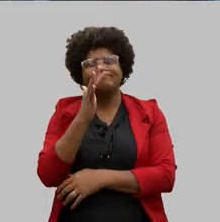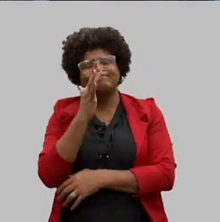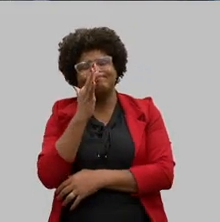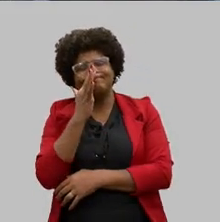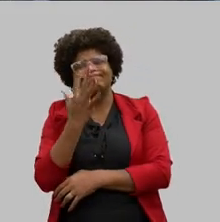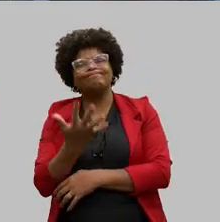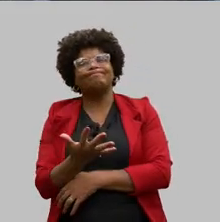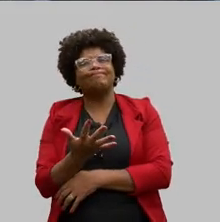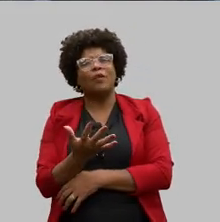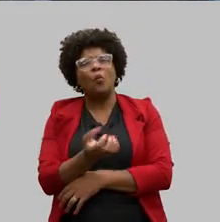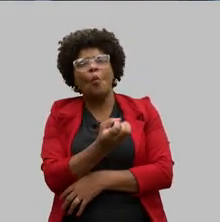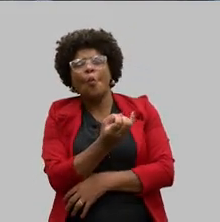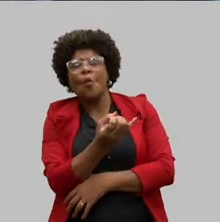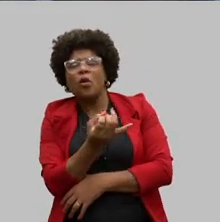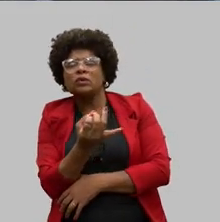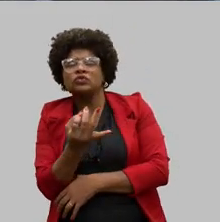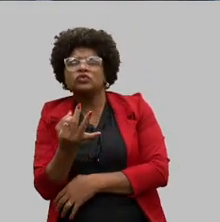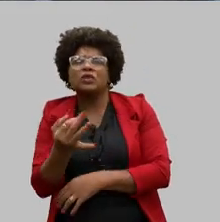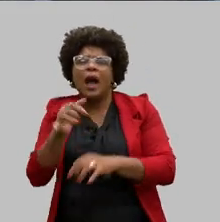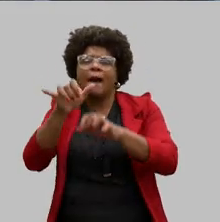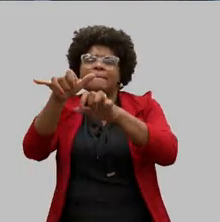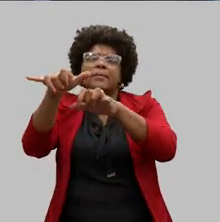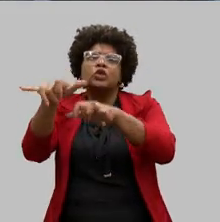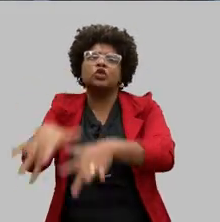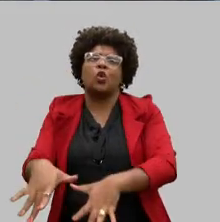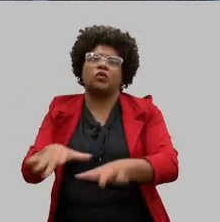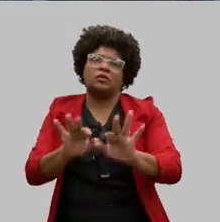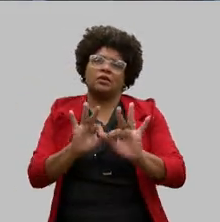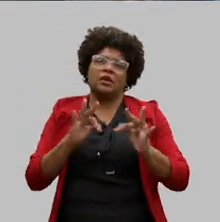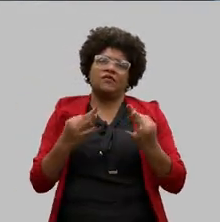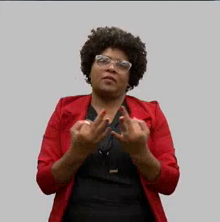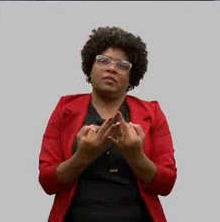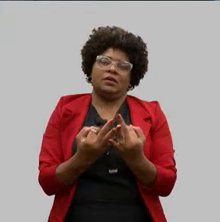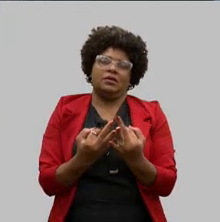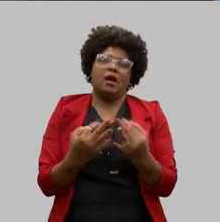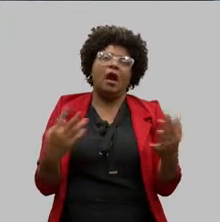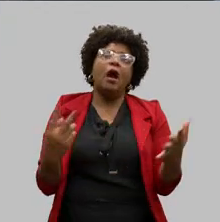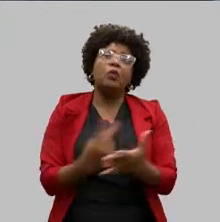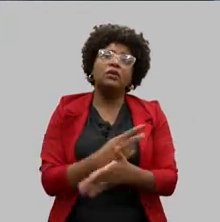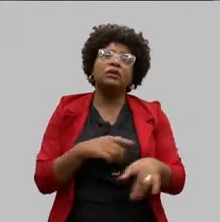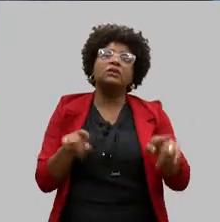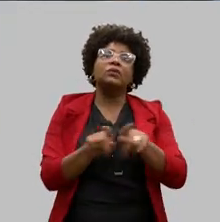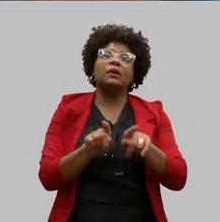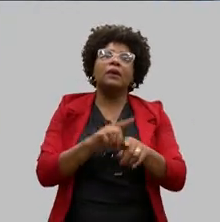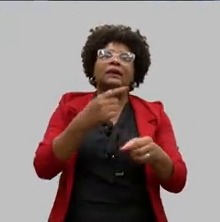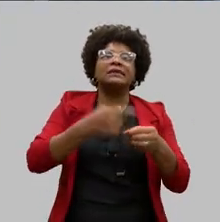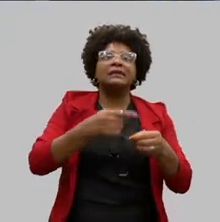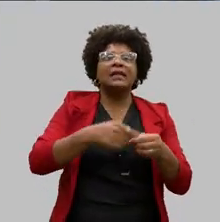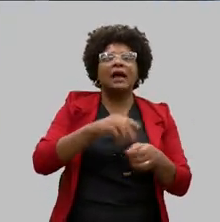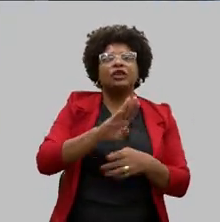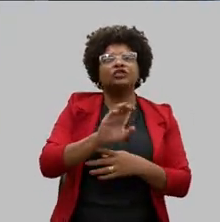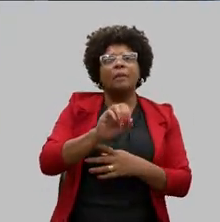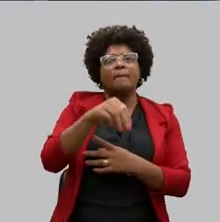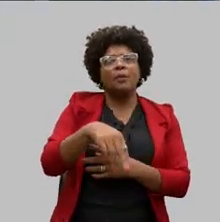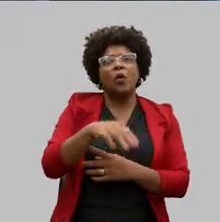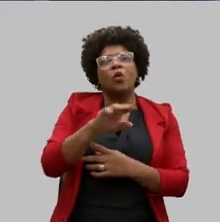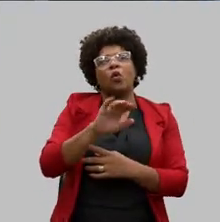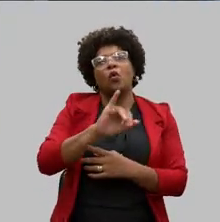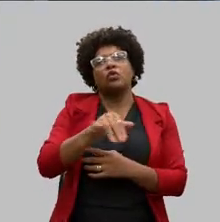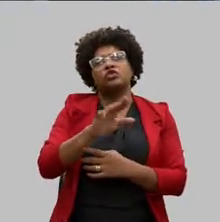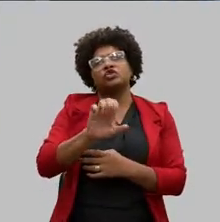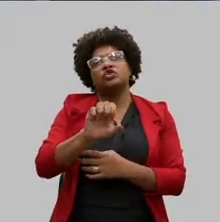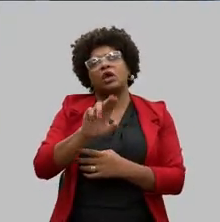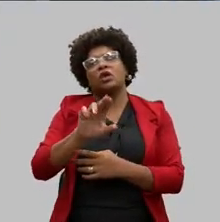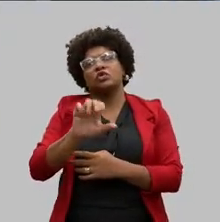de pessoas teve um caso agora de Bom Jesus da Penha onde por sinal muito bem cuidado há o espaço lá